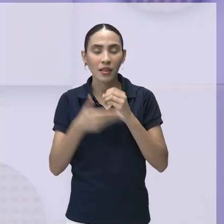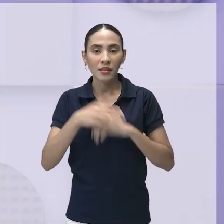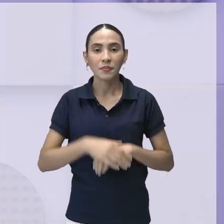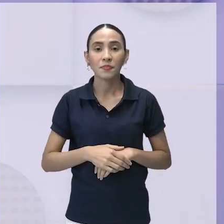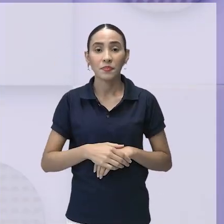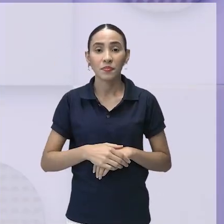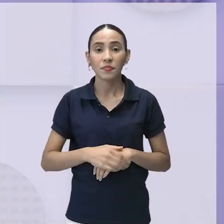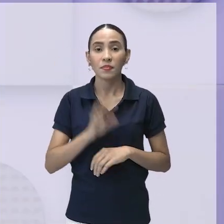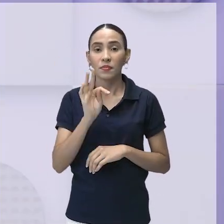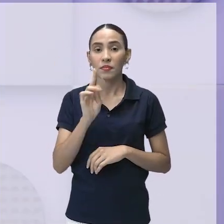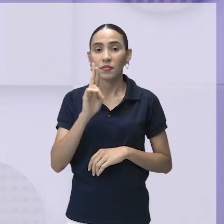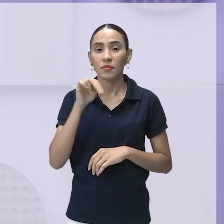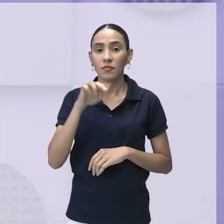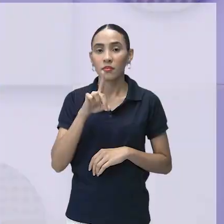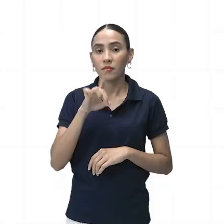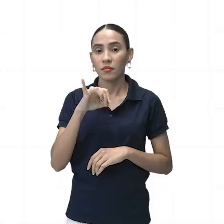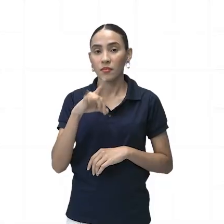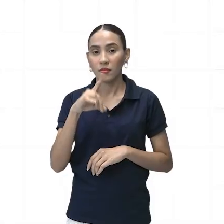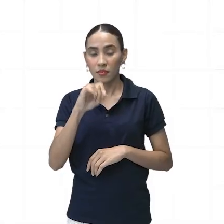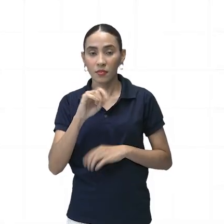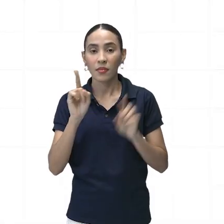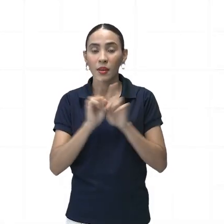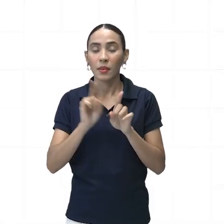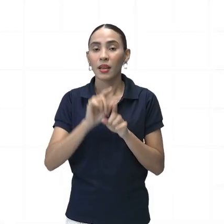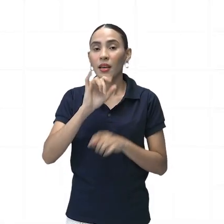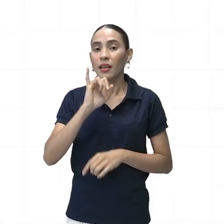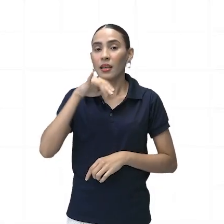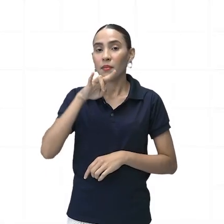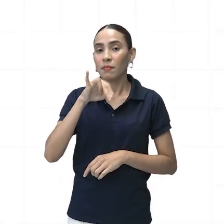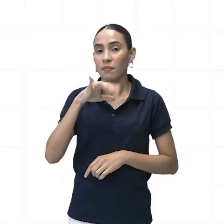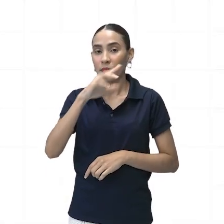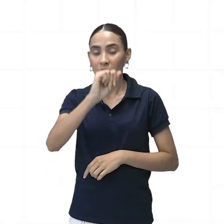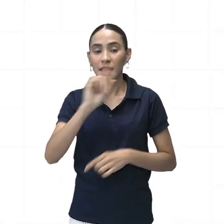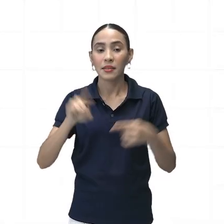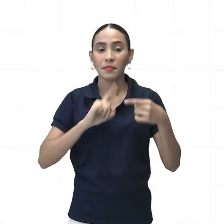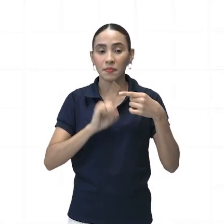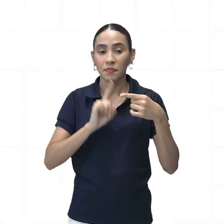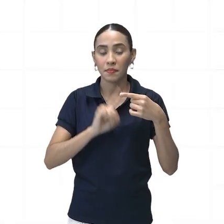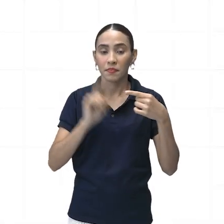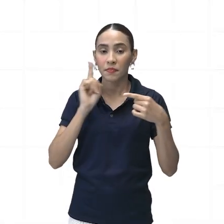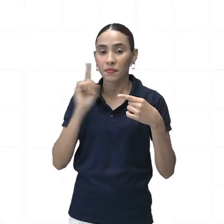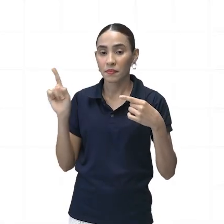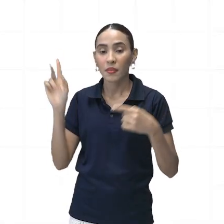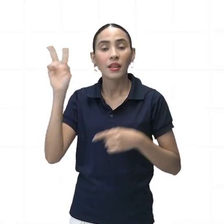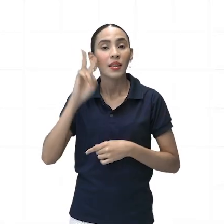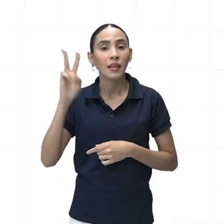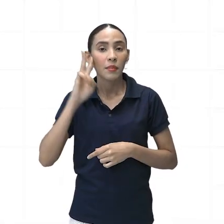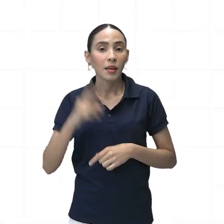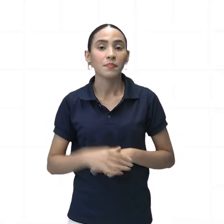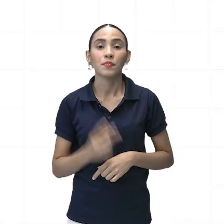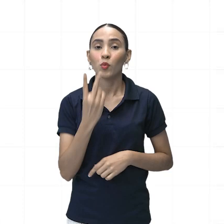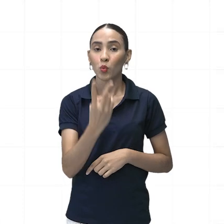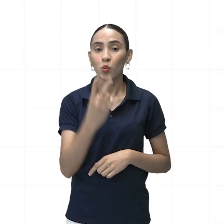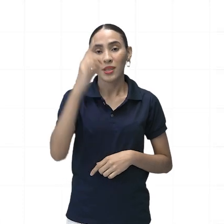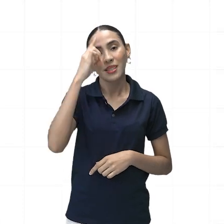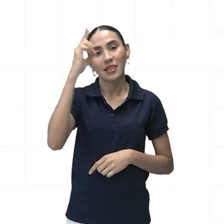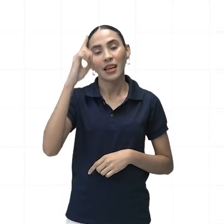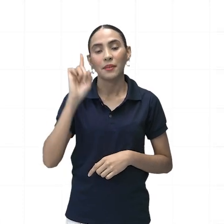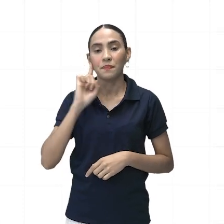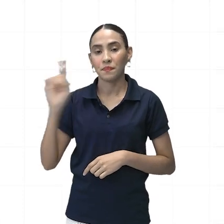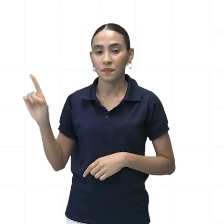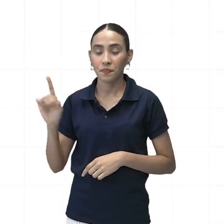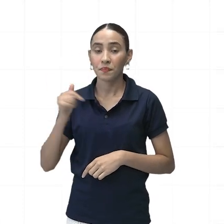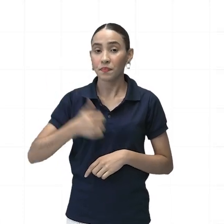a ideia de transcendência e imanência. Vamos lá, então? Olha só, vamos retomar essas duas ideias.